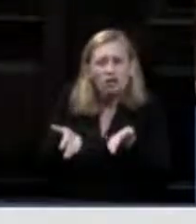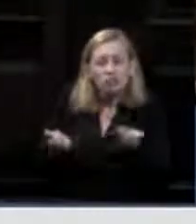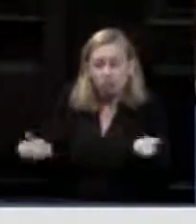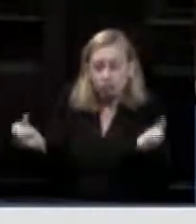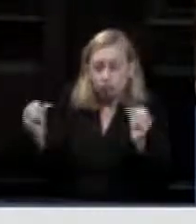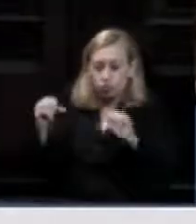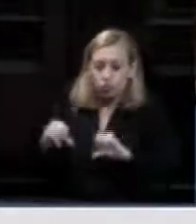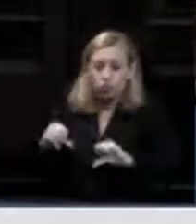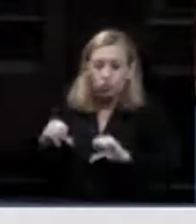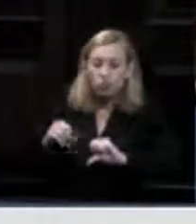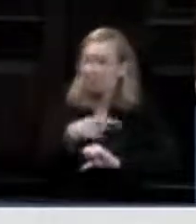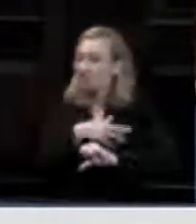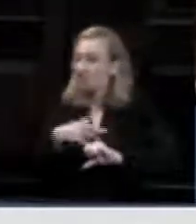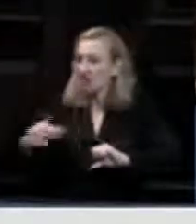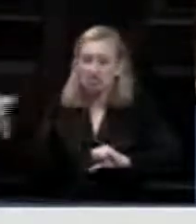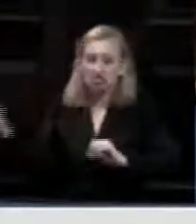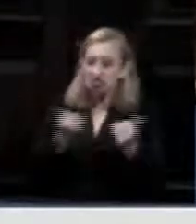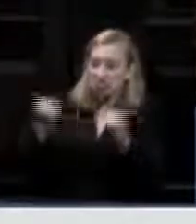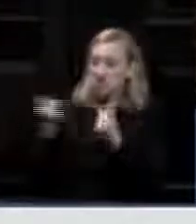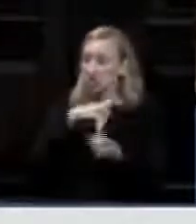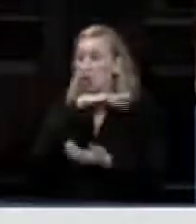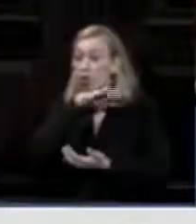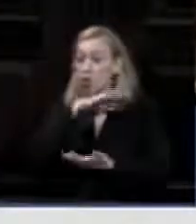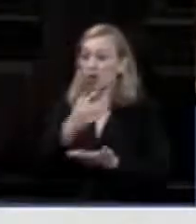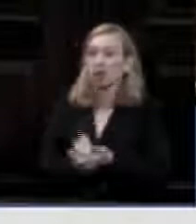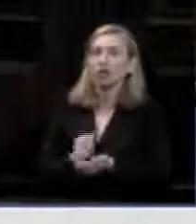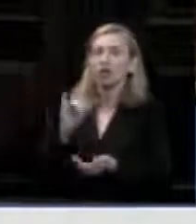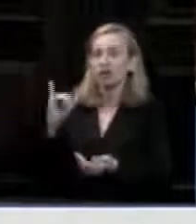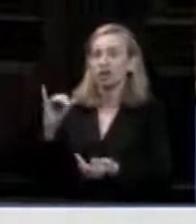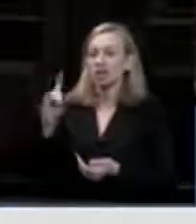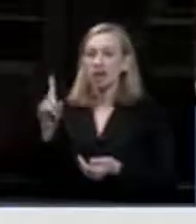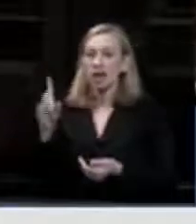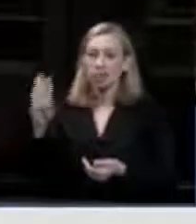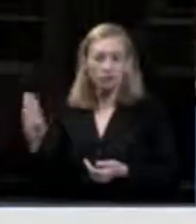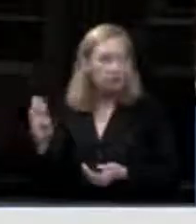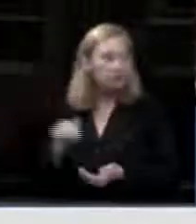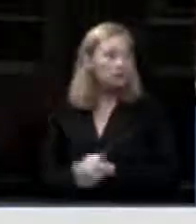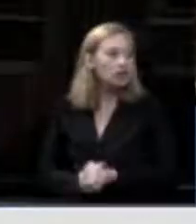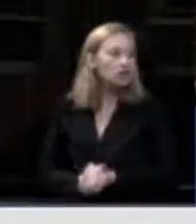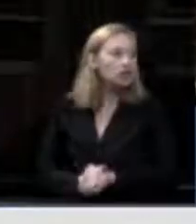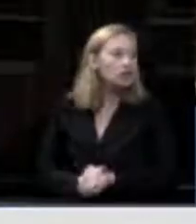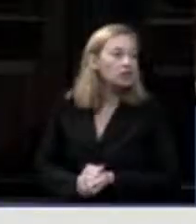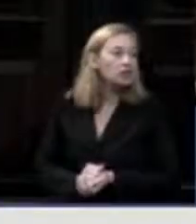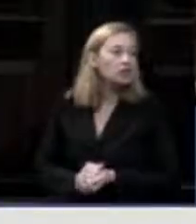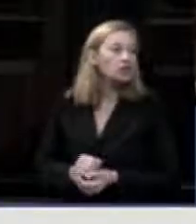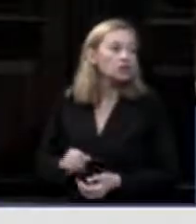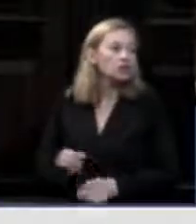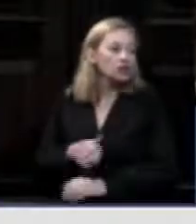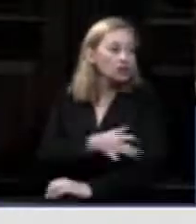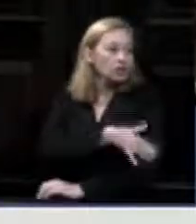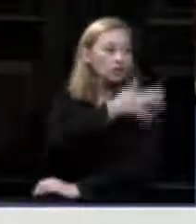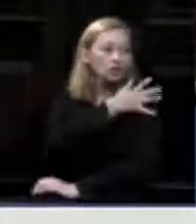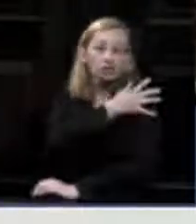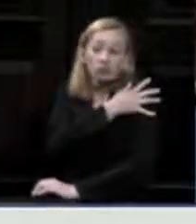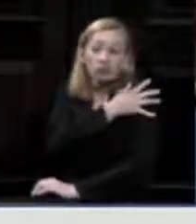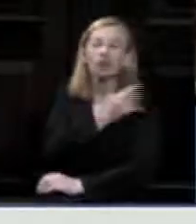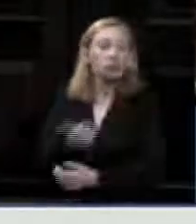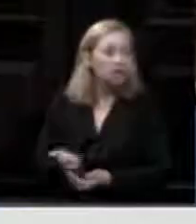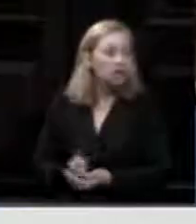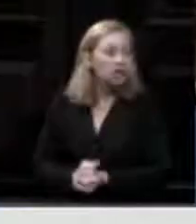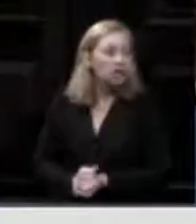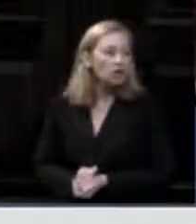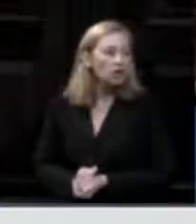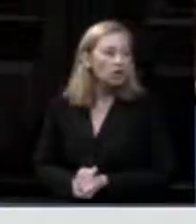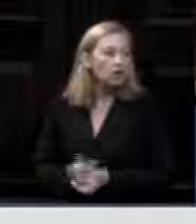péssimas notícias com relação ao IDEB, nas séries iniciais e no ensino fundamental há destaques. O